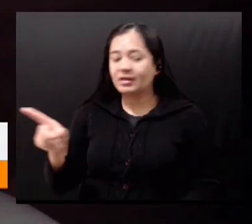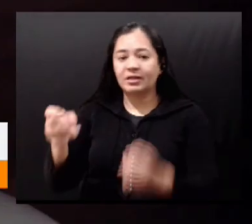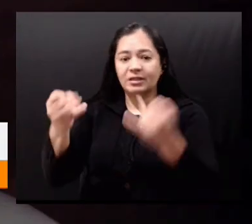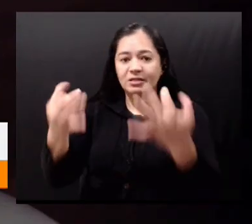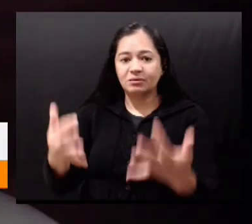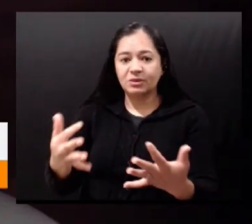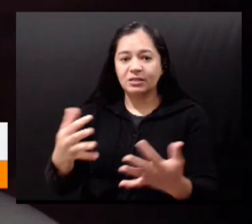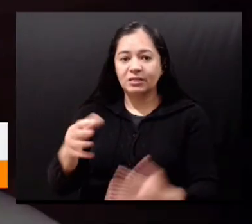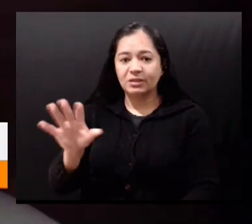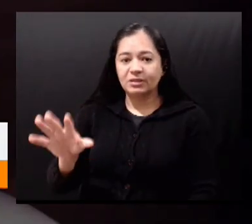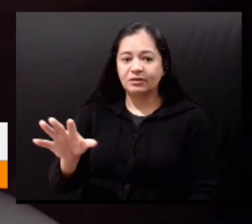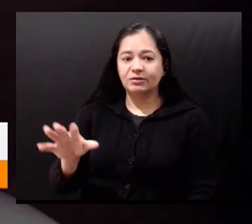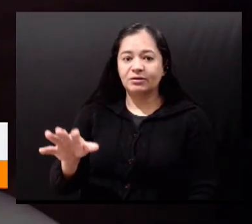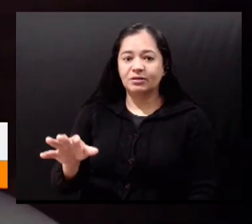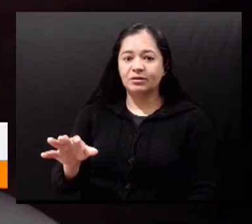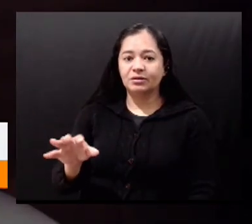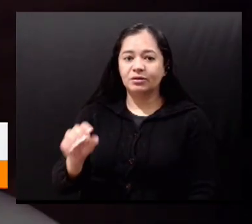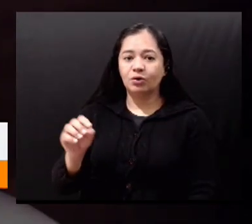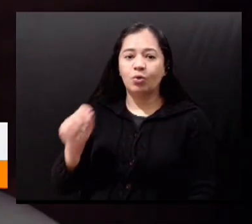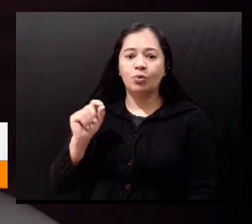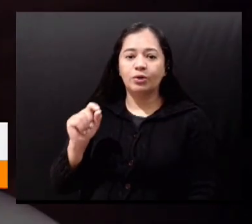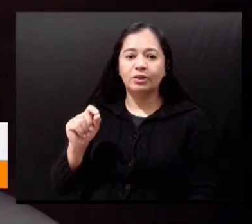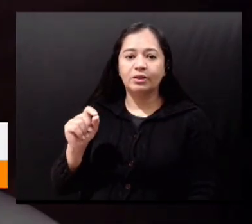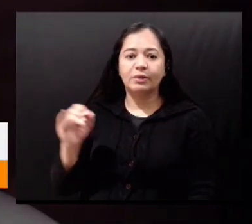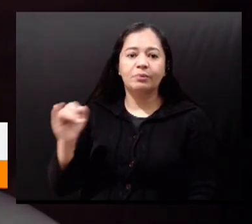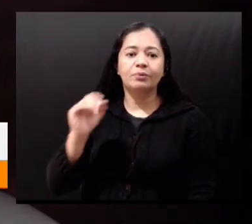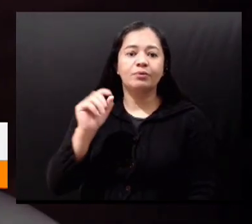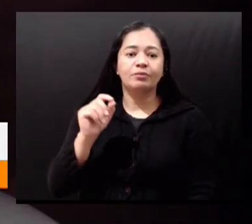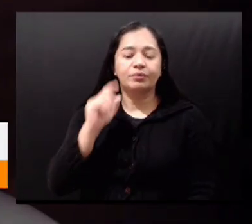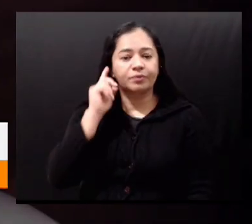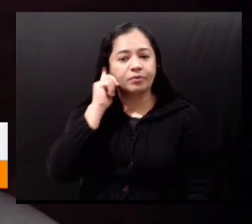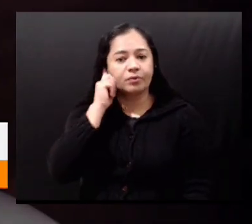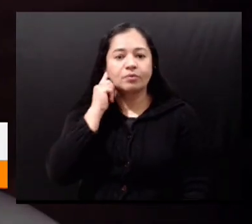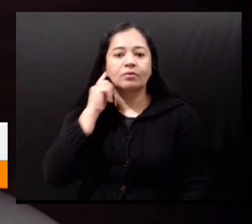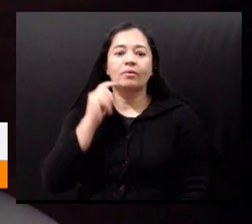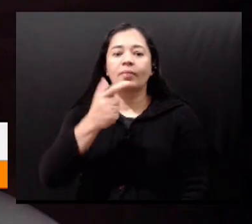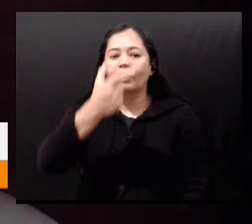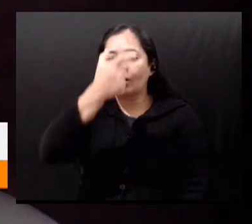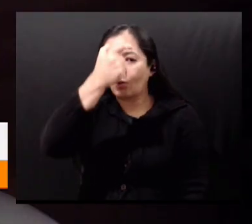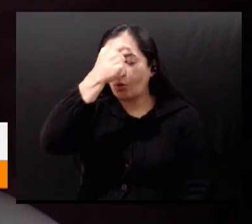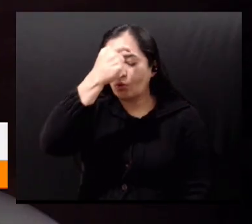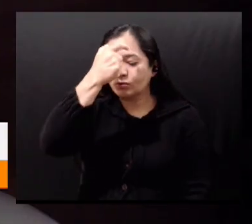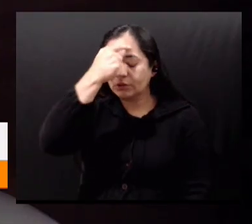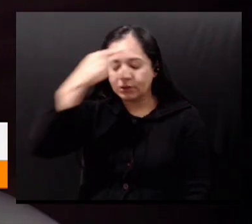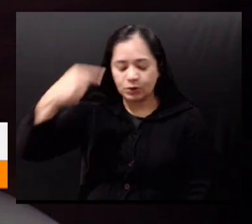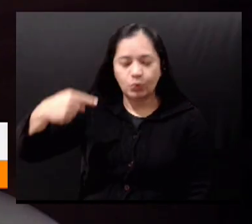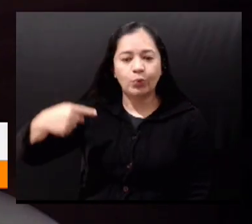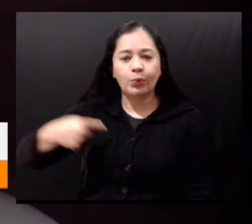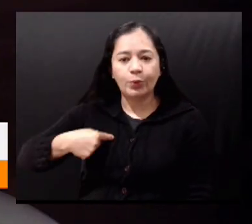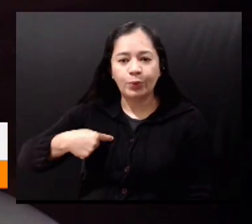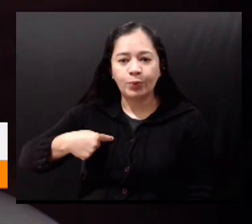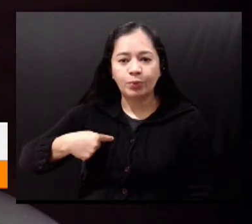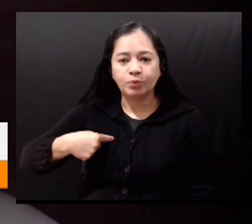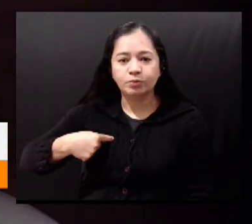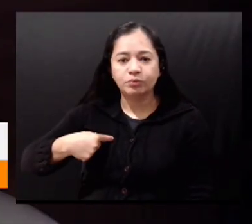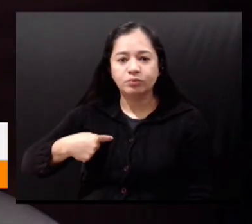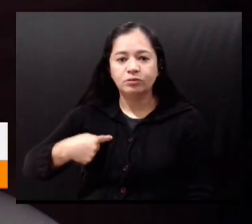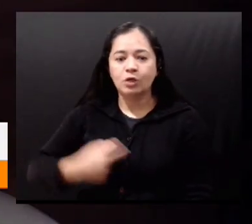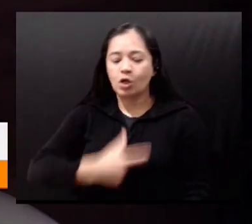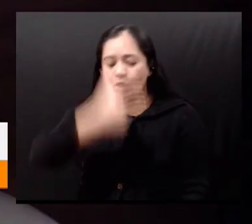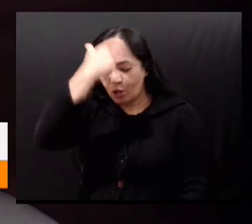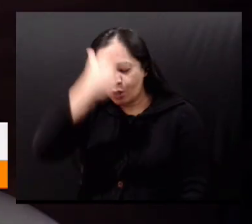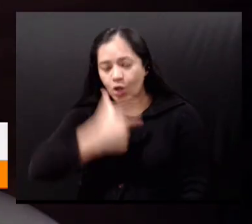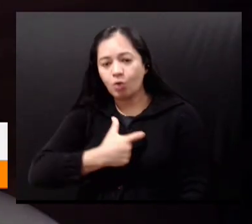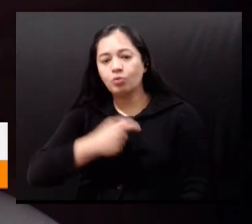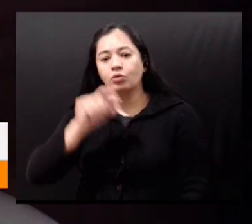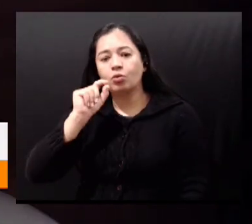grande questão aqui que nós estamos trazendo é a consciência do eu. Uhum. Quem eu sou? Porque muitas vezes a